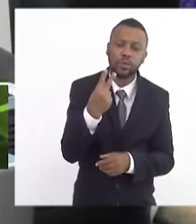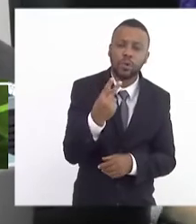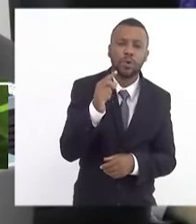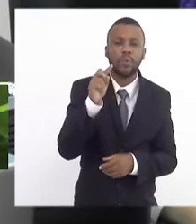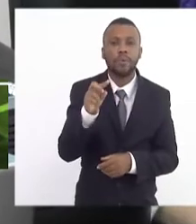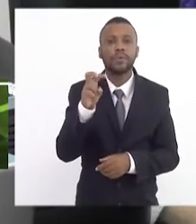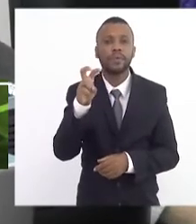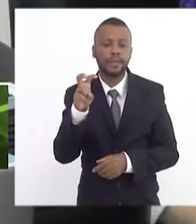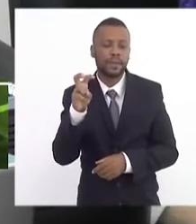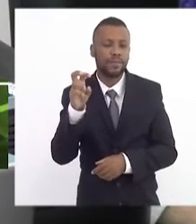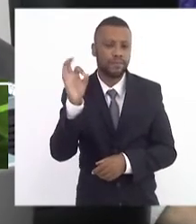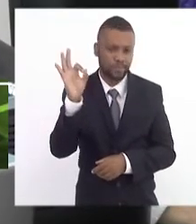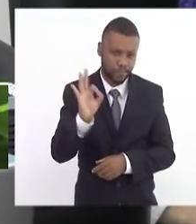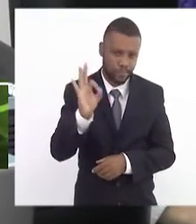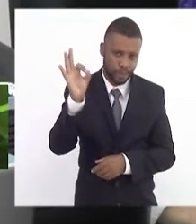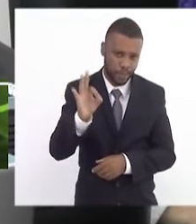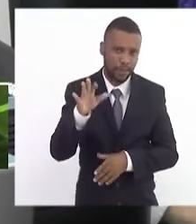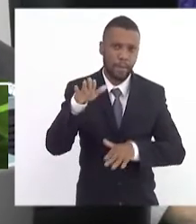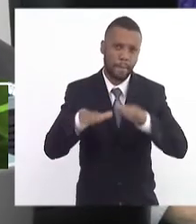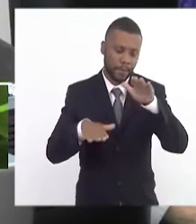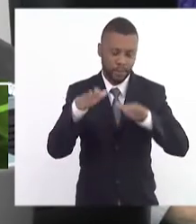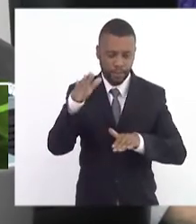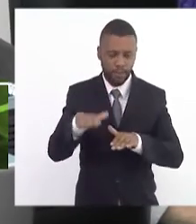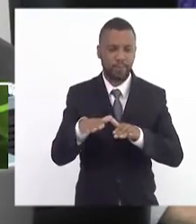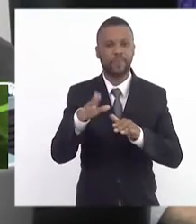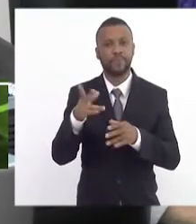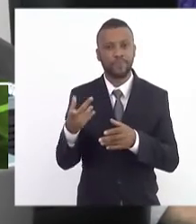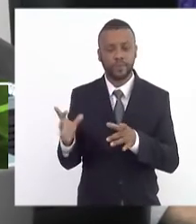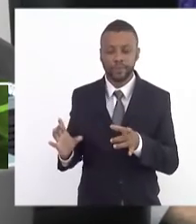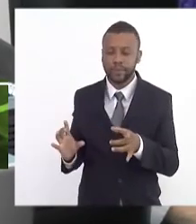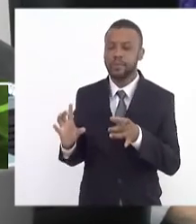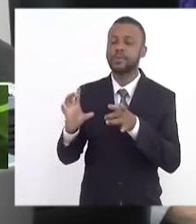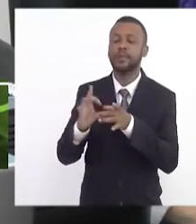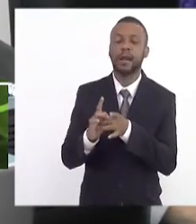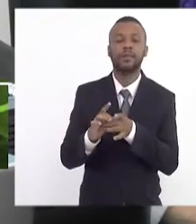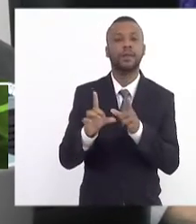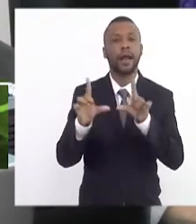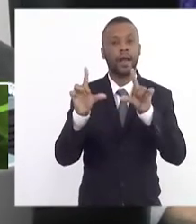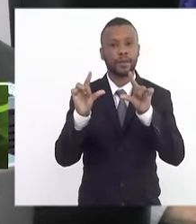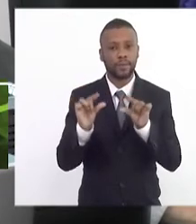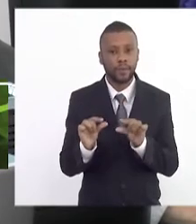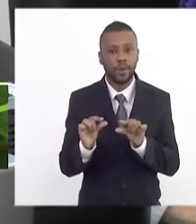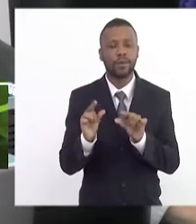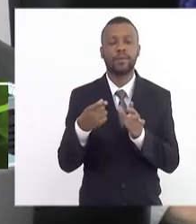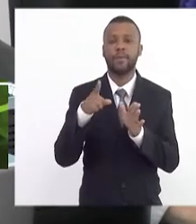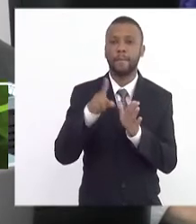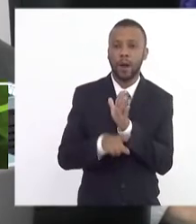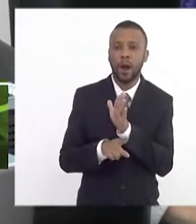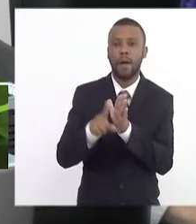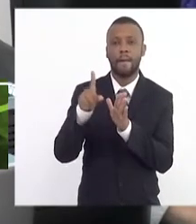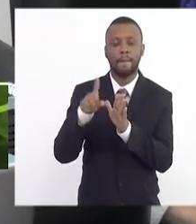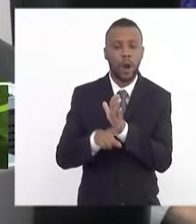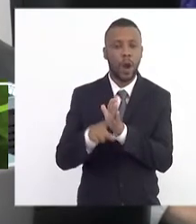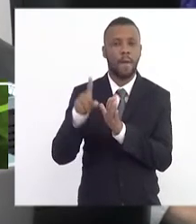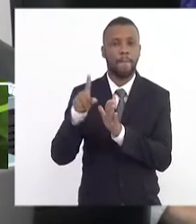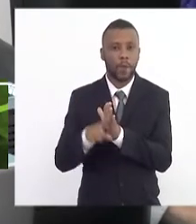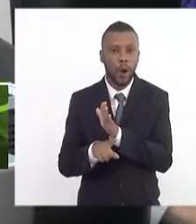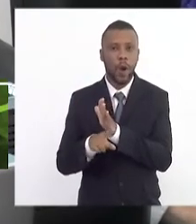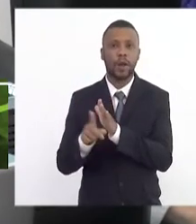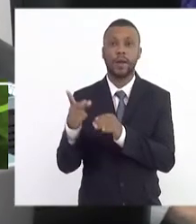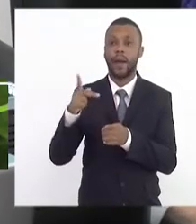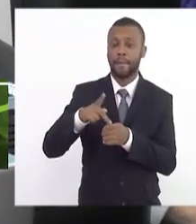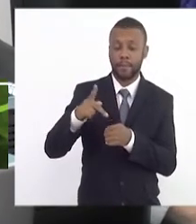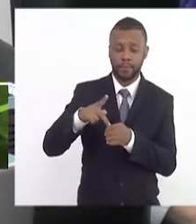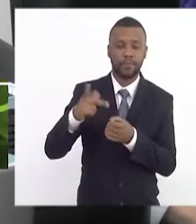2,5 aproximadamente foram oriundos da diminuição das deduções que a Petrobras fez para o cálculo da